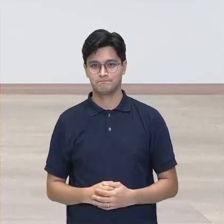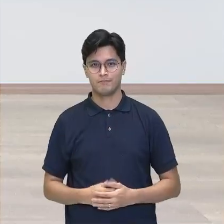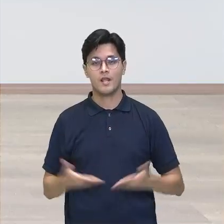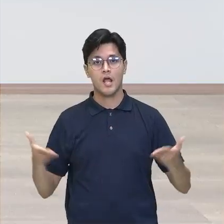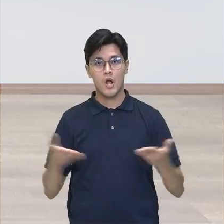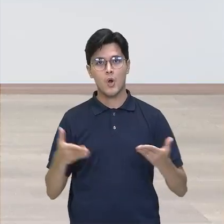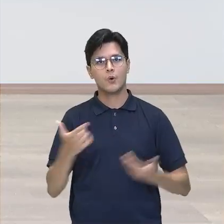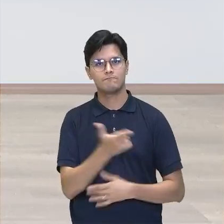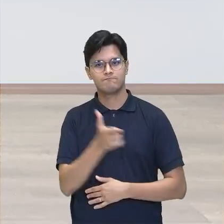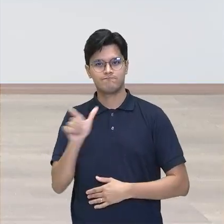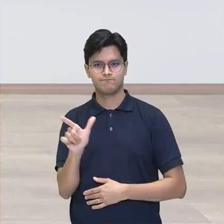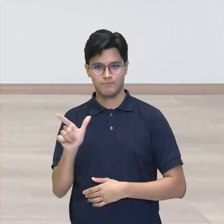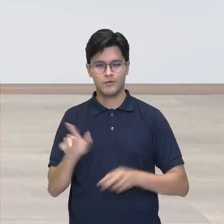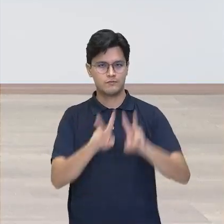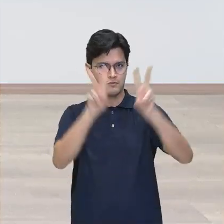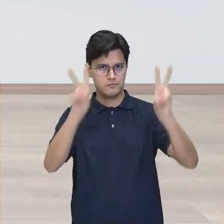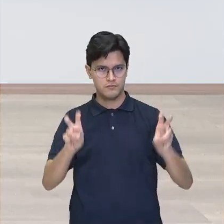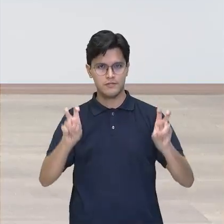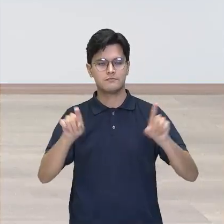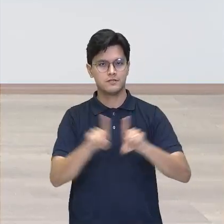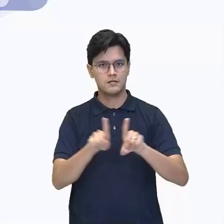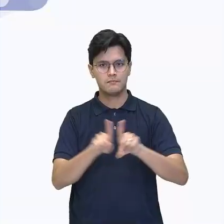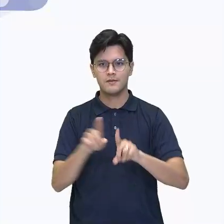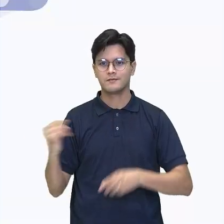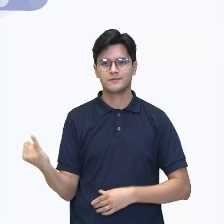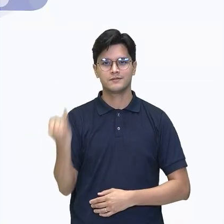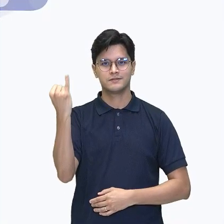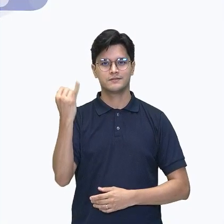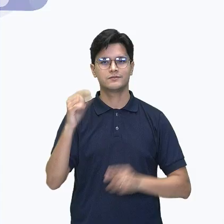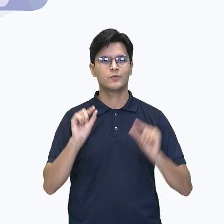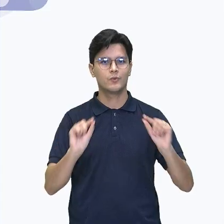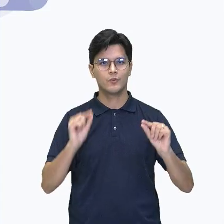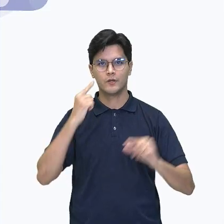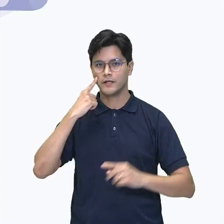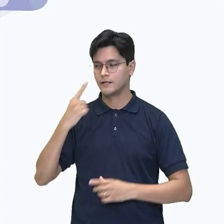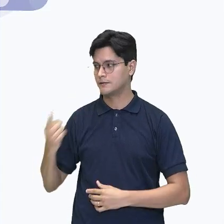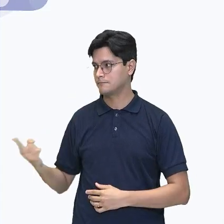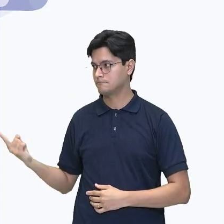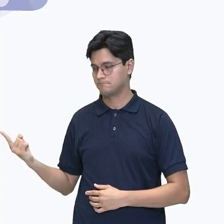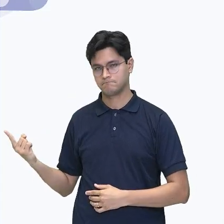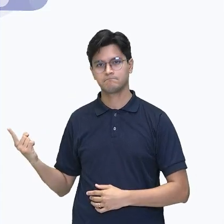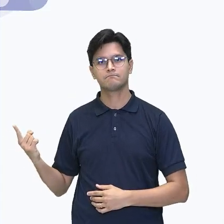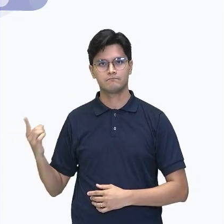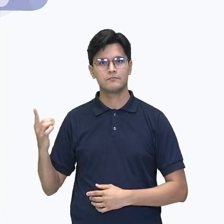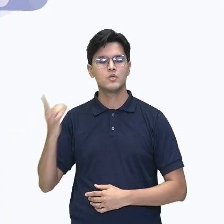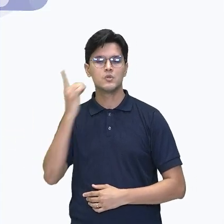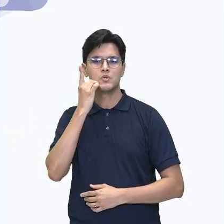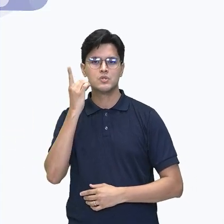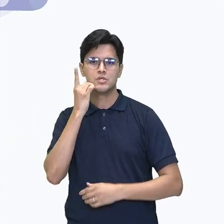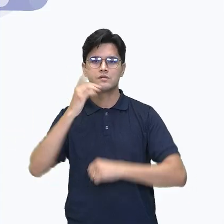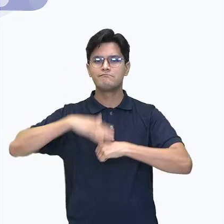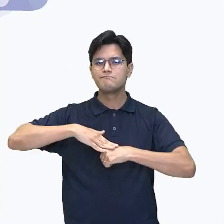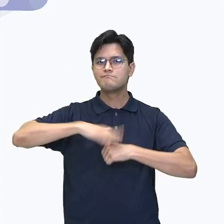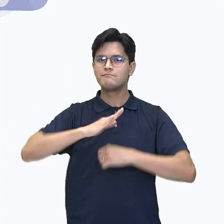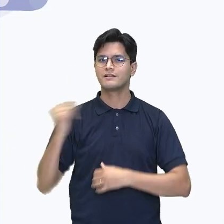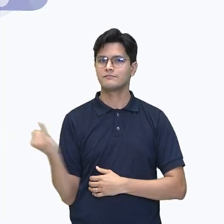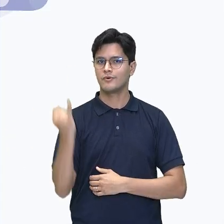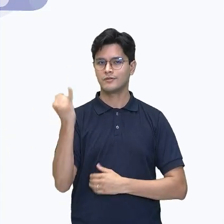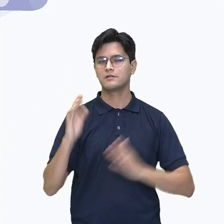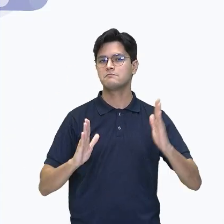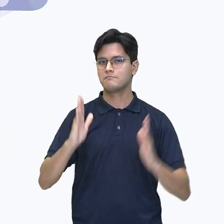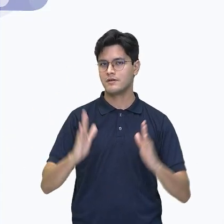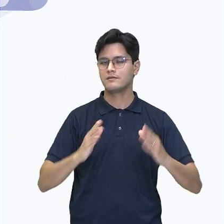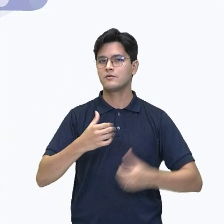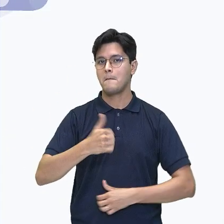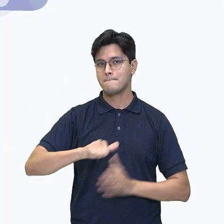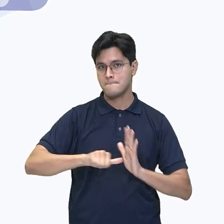não deixa de ser importante, tá? Que são as datas mais importantes desse primeiro semestre,